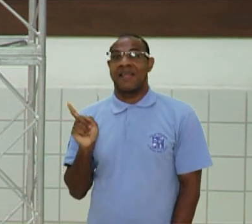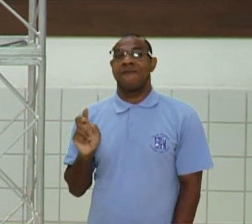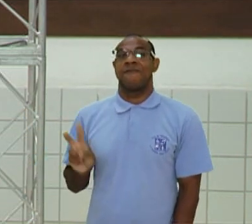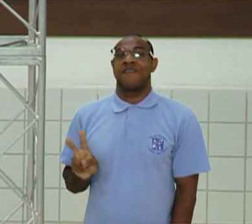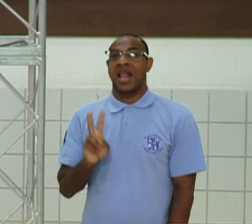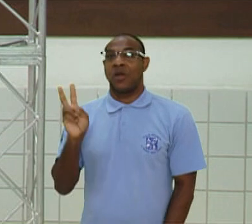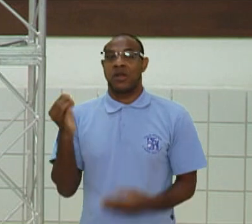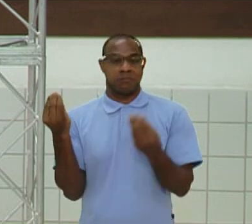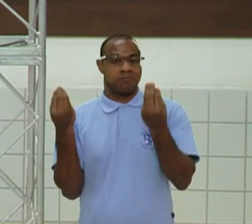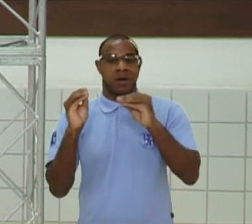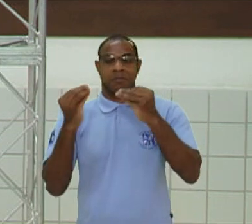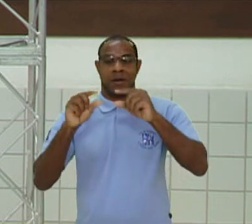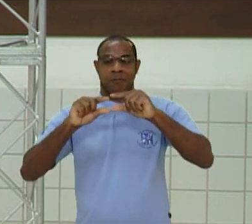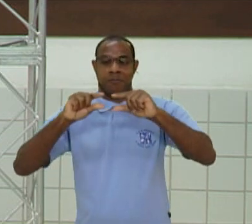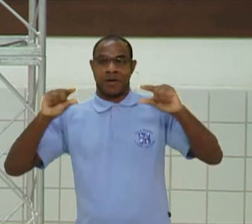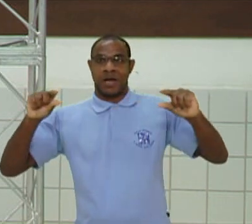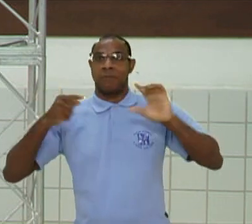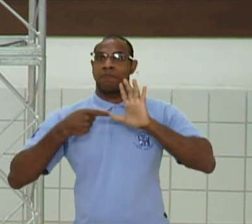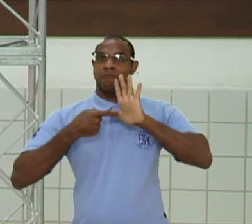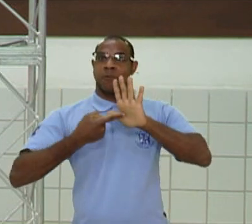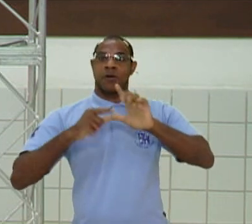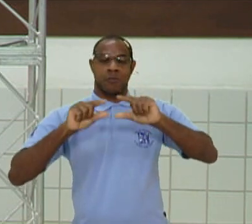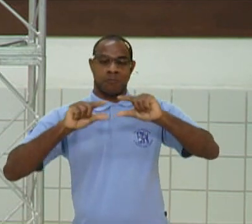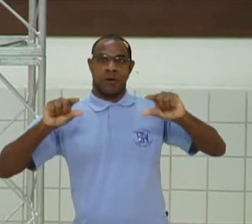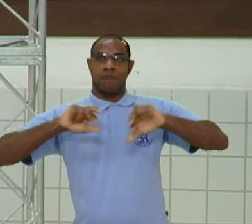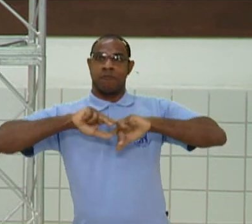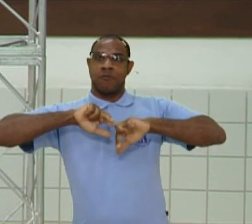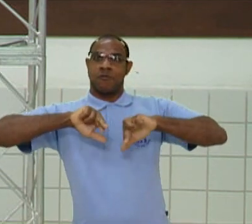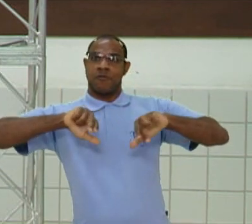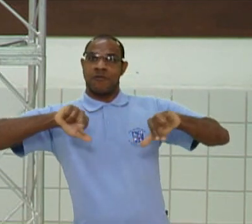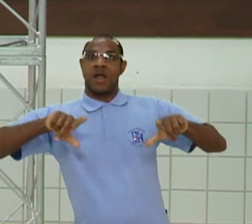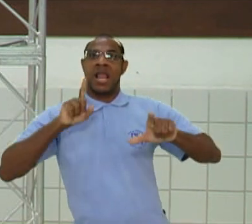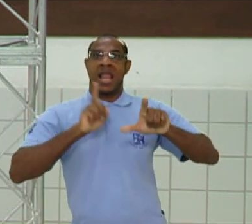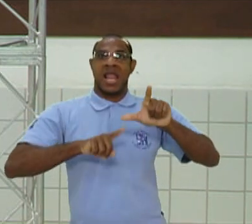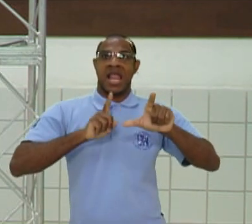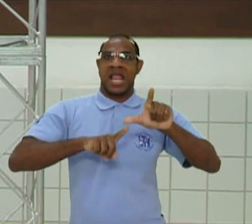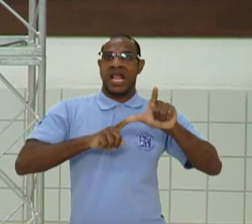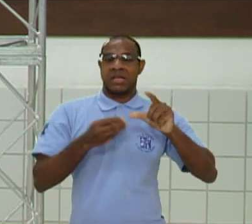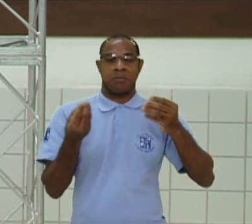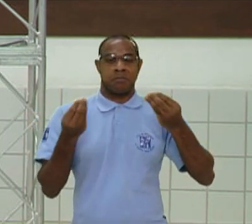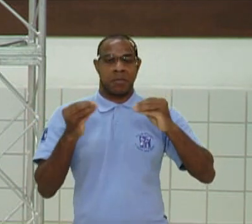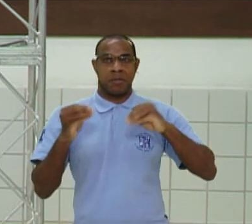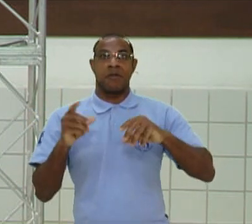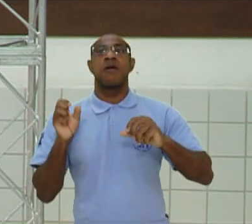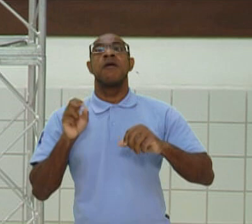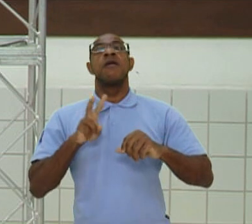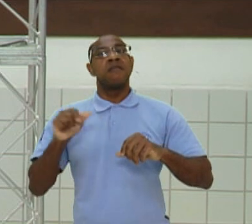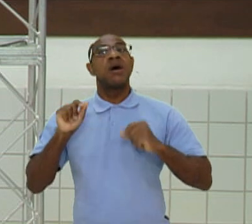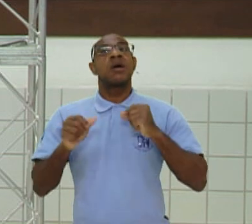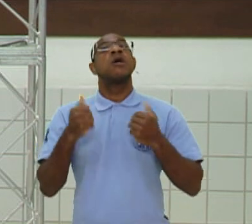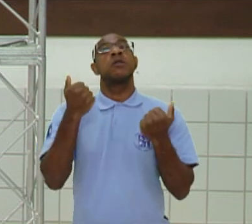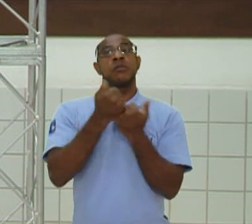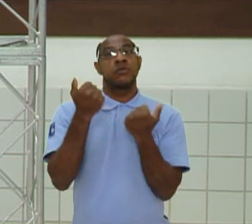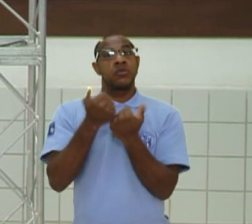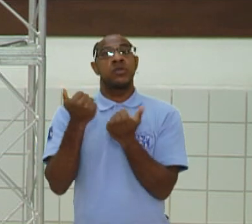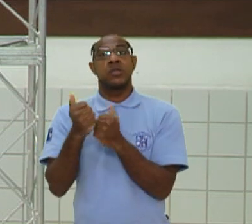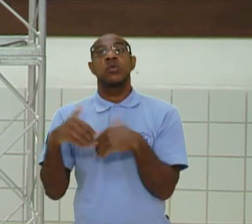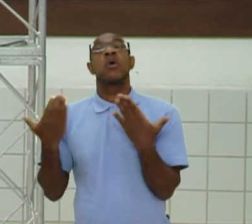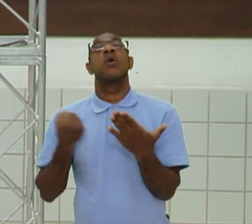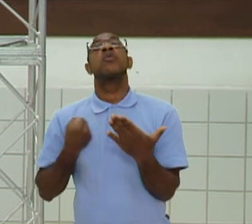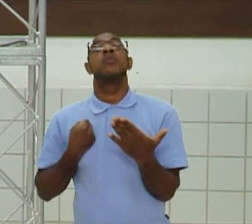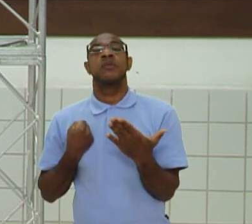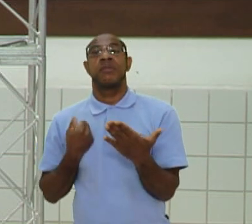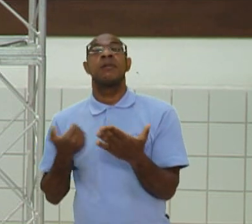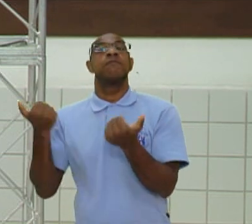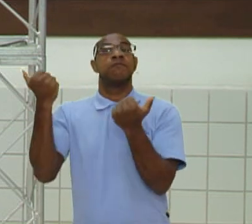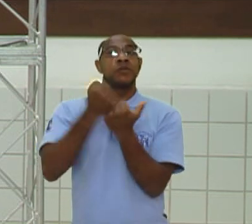que estão ali demonstrados por variáveis, por letras, eles vão ser substituídos por alguém. Alguém vai